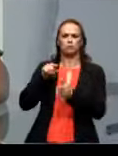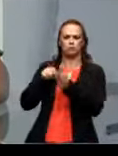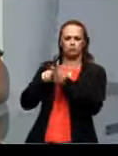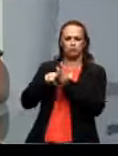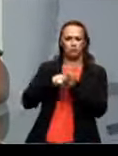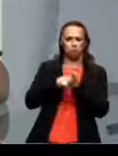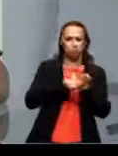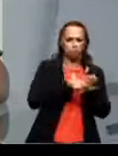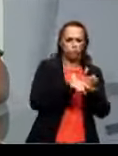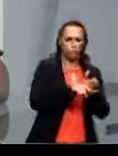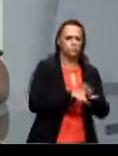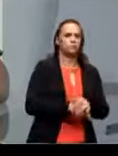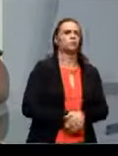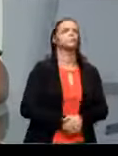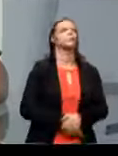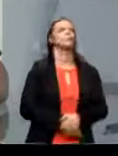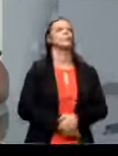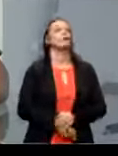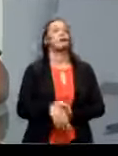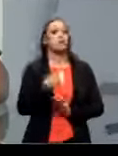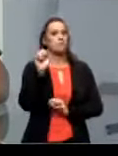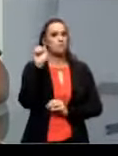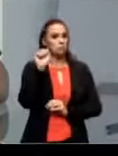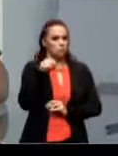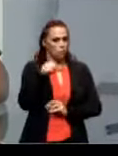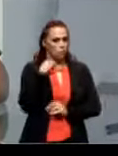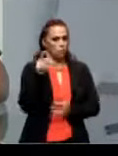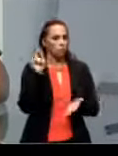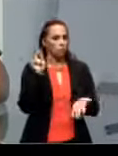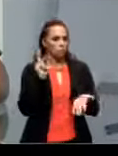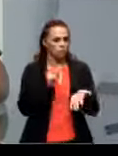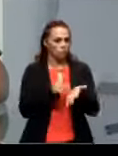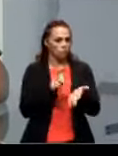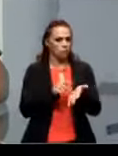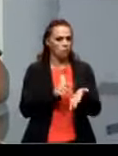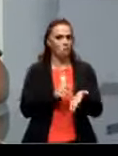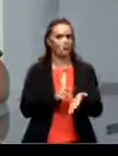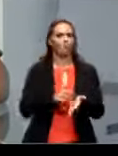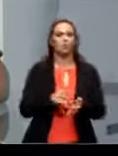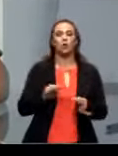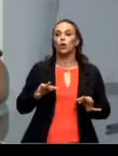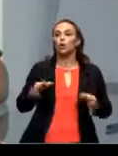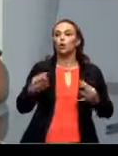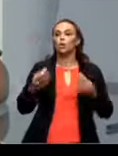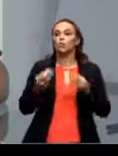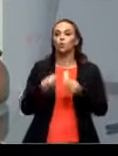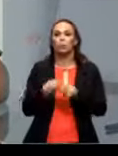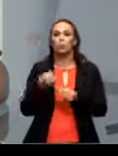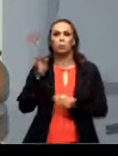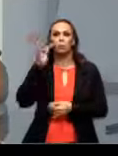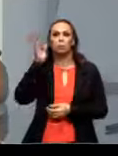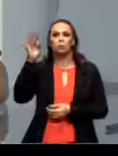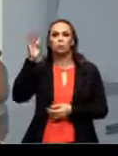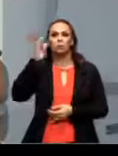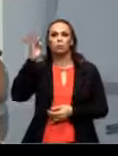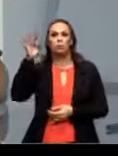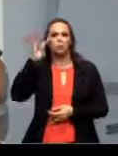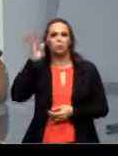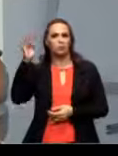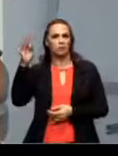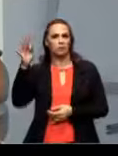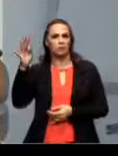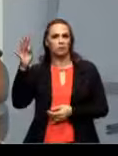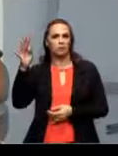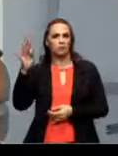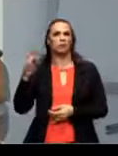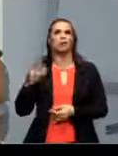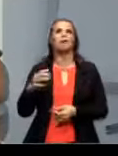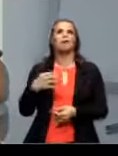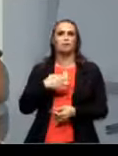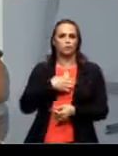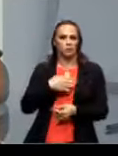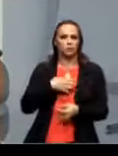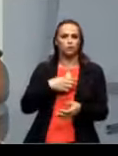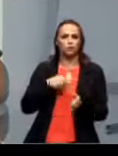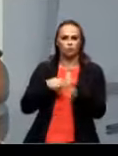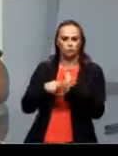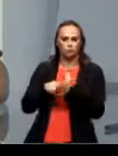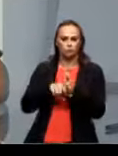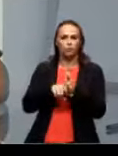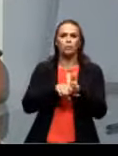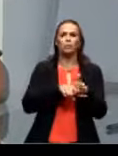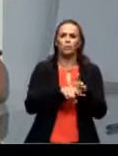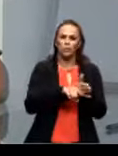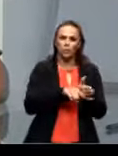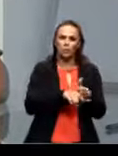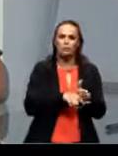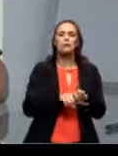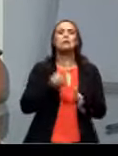teorias científicas que nós temos, né, como a teoria do Big Bang, a teoria da evolução dos seres vivos, elas são baseadas em